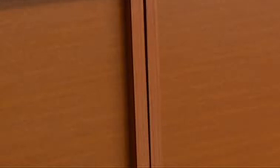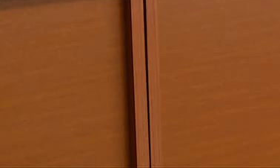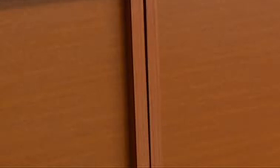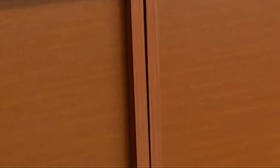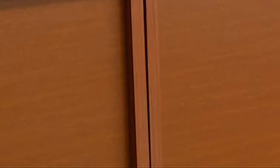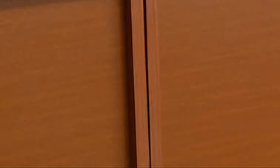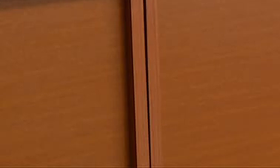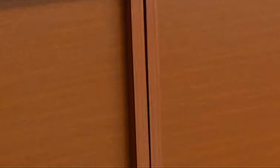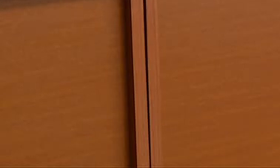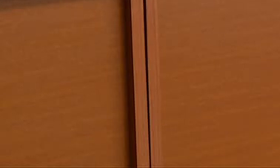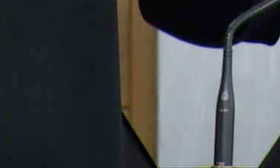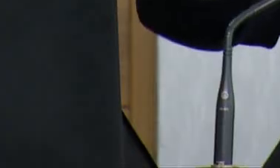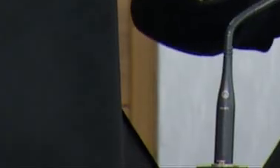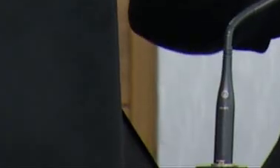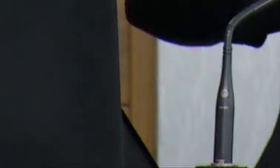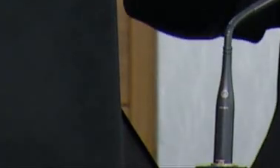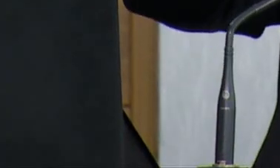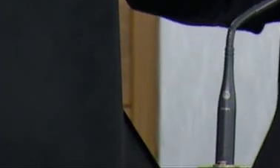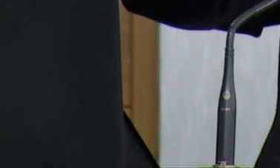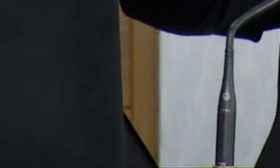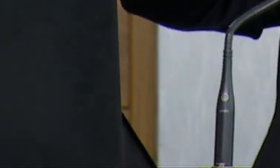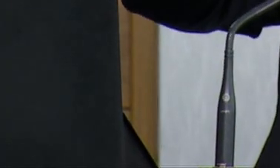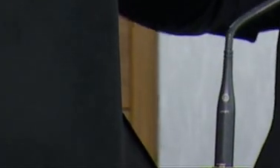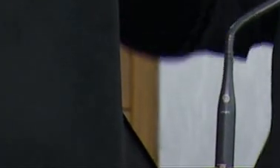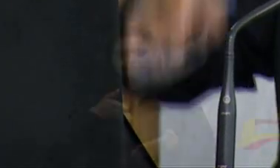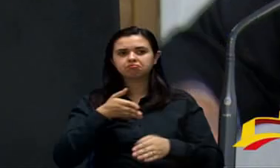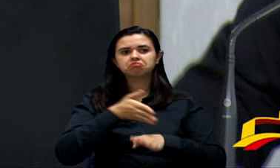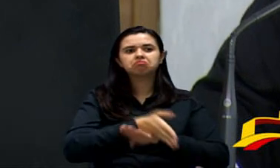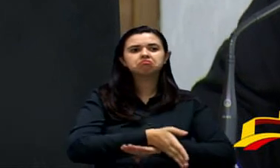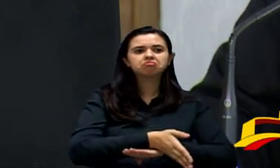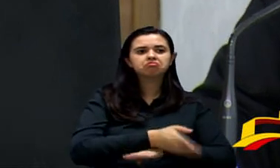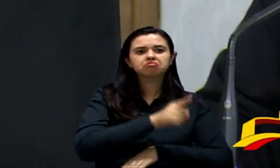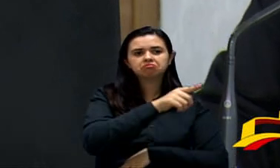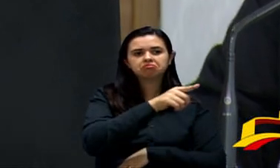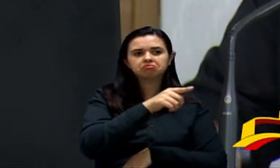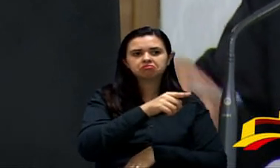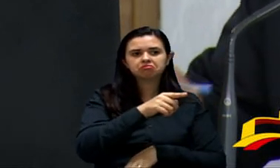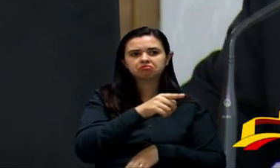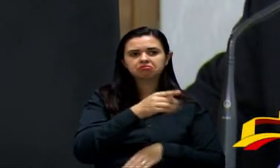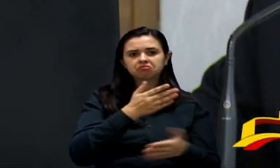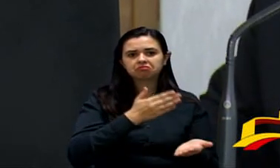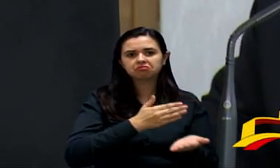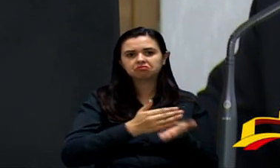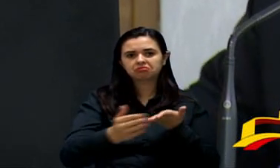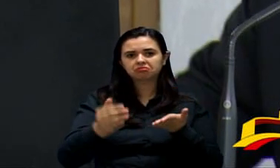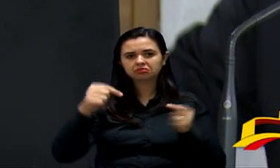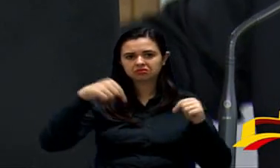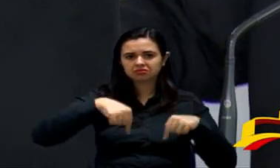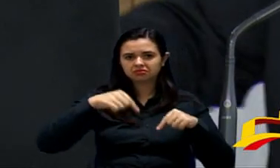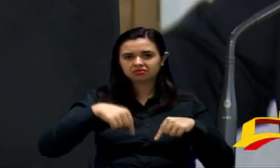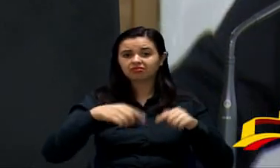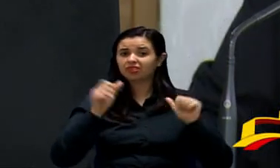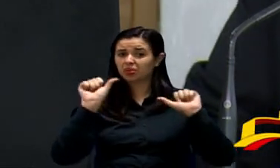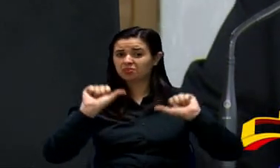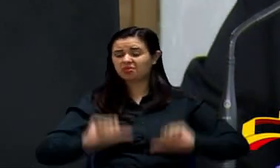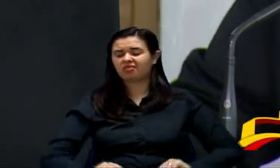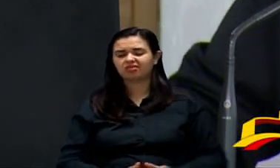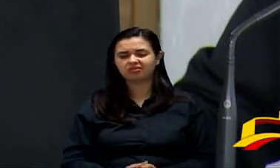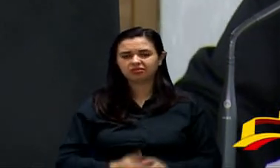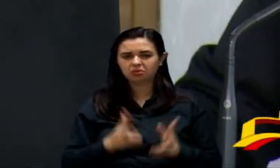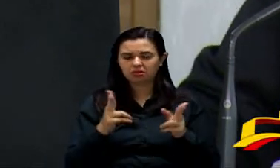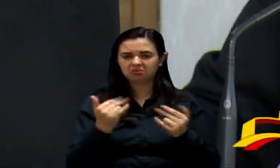assim, ó. Lá, estou falando para você, lá você chega lá, a sessão lá é mais ou menos isso daqui, para pior um pouco.